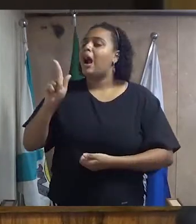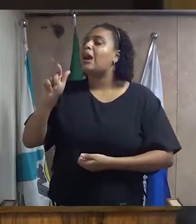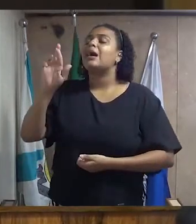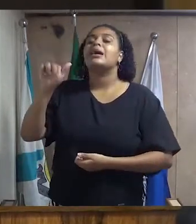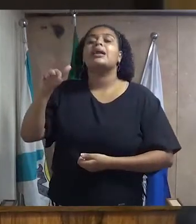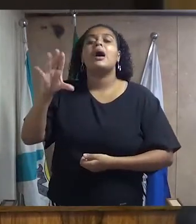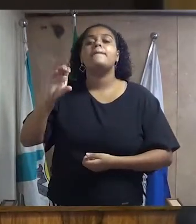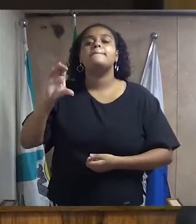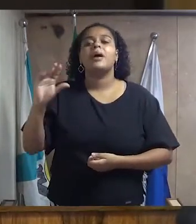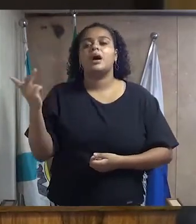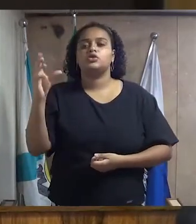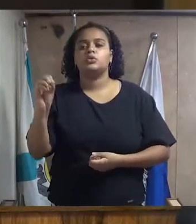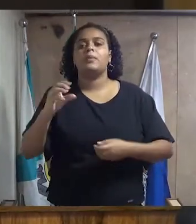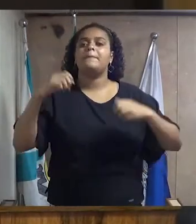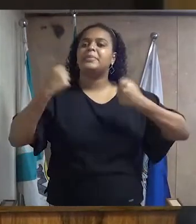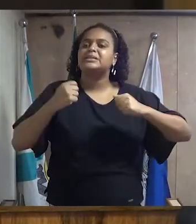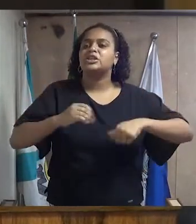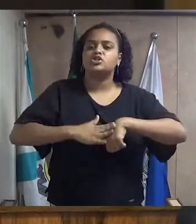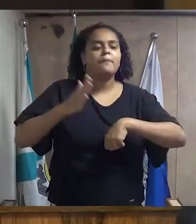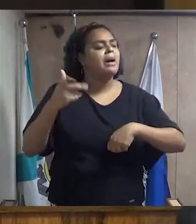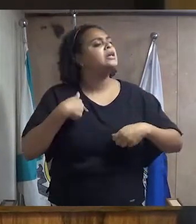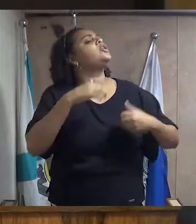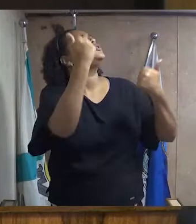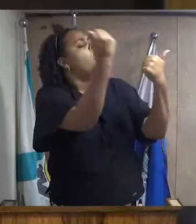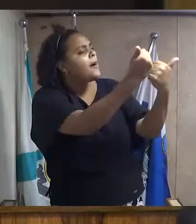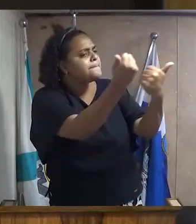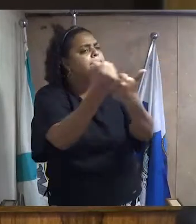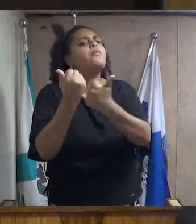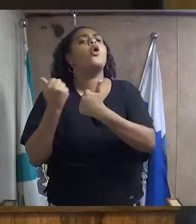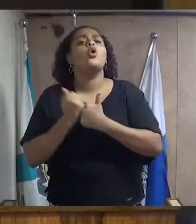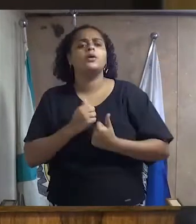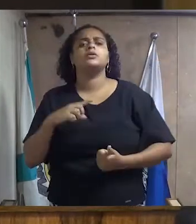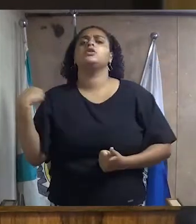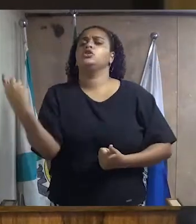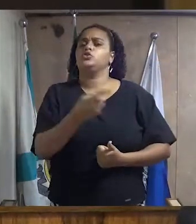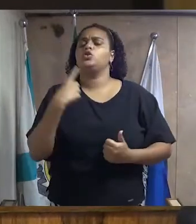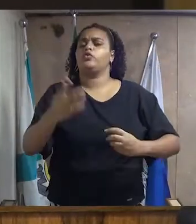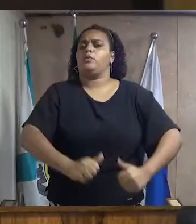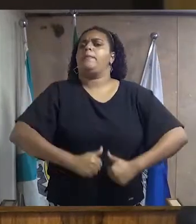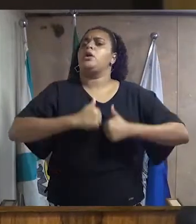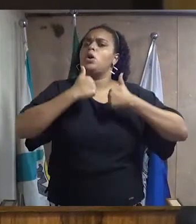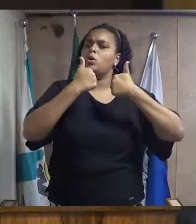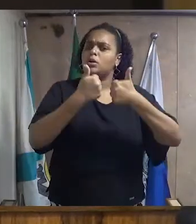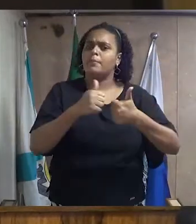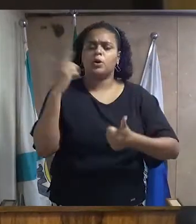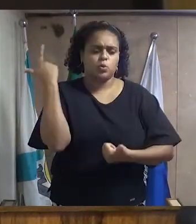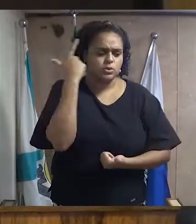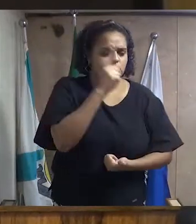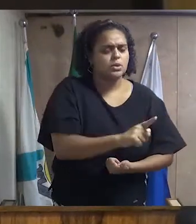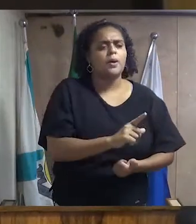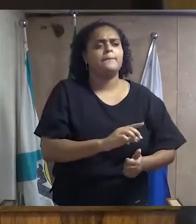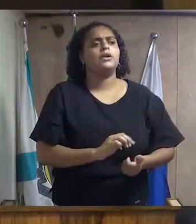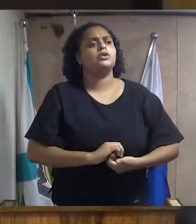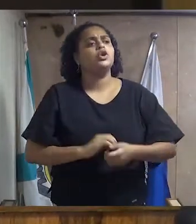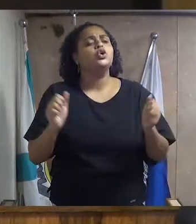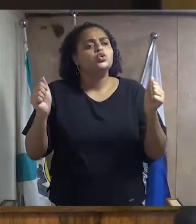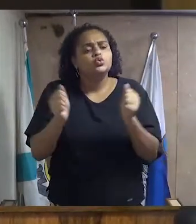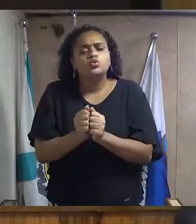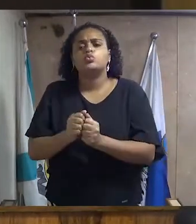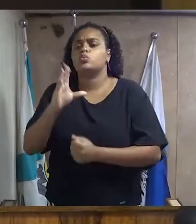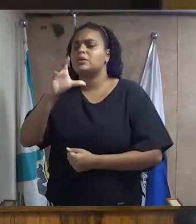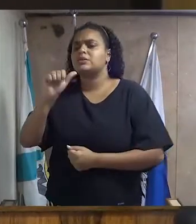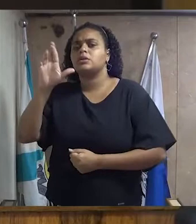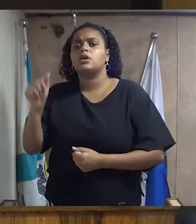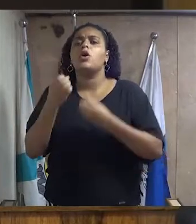de mais. Eu conto com vocês aqui nessa casa para que a gente possa dar o máximo de si para conseguir alguma melhoria junto à SEDAI. Uma